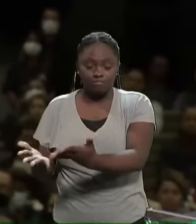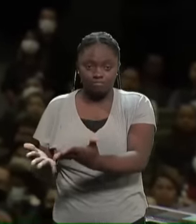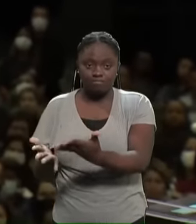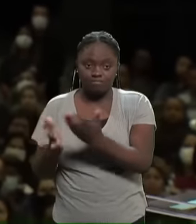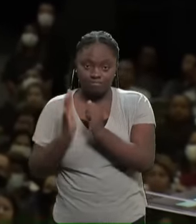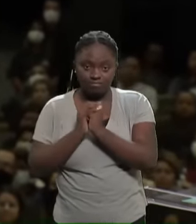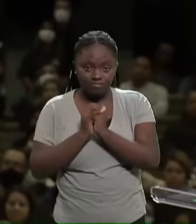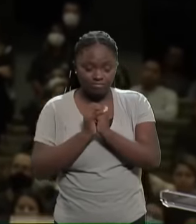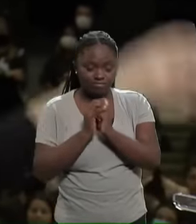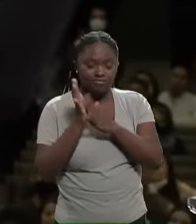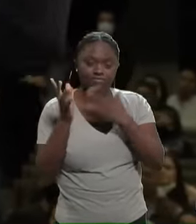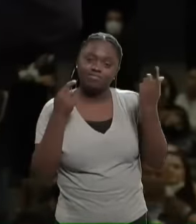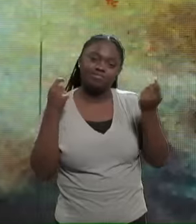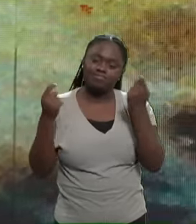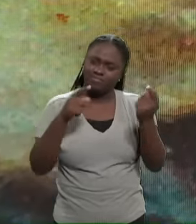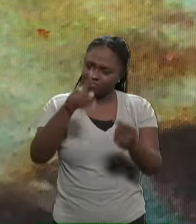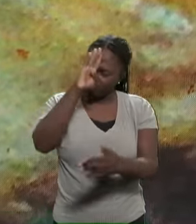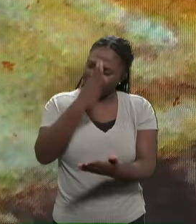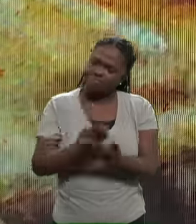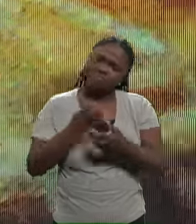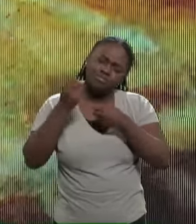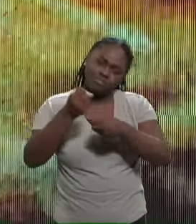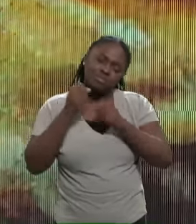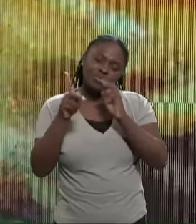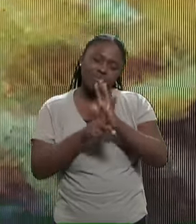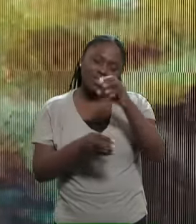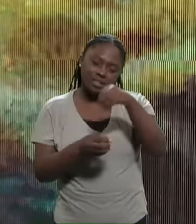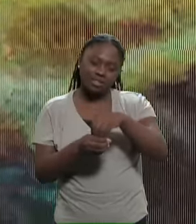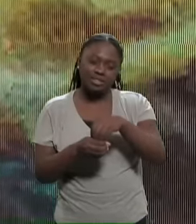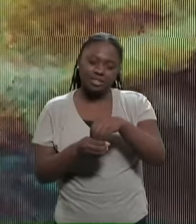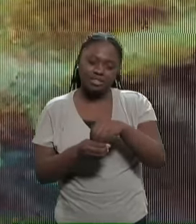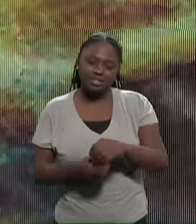Aleluia. Quem acredita no poder da oferta?